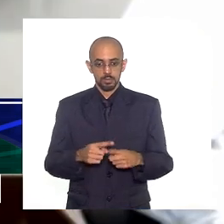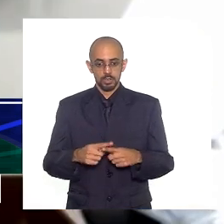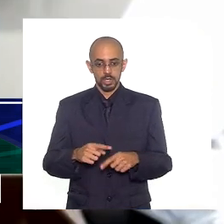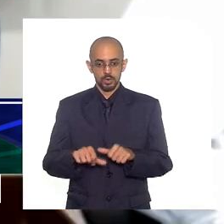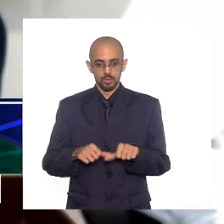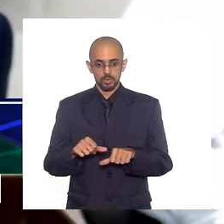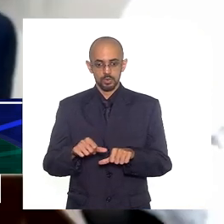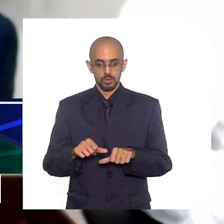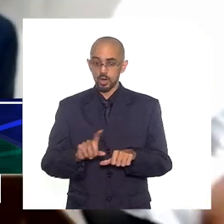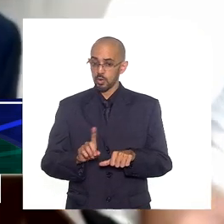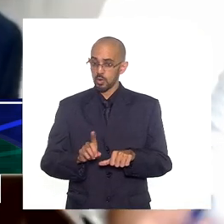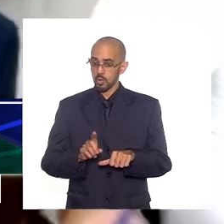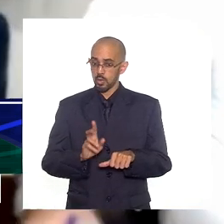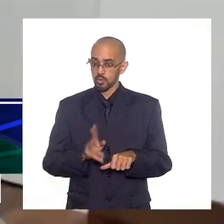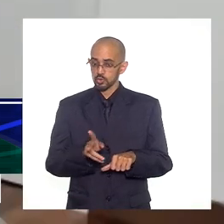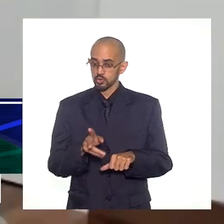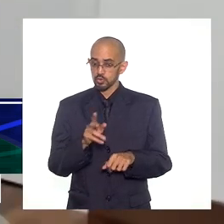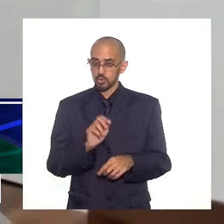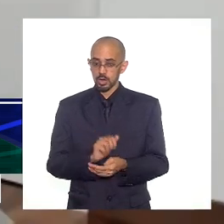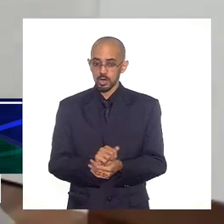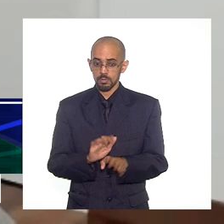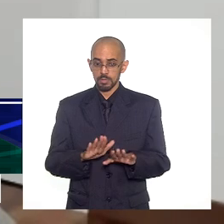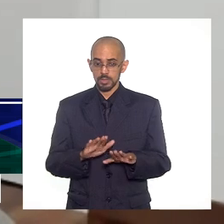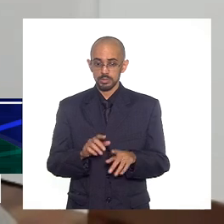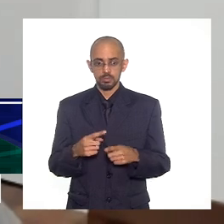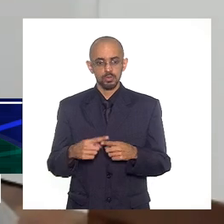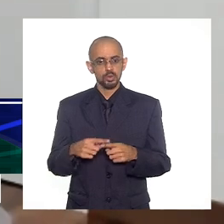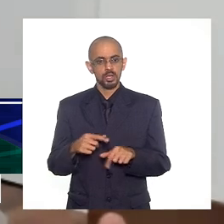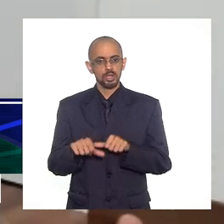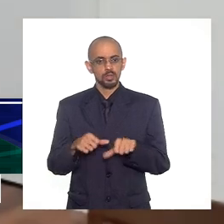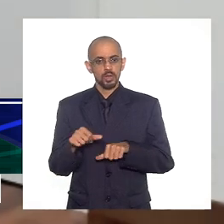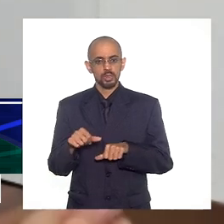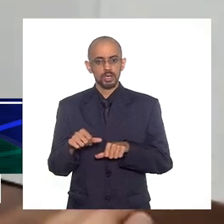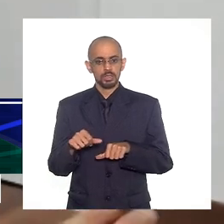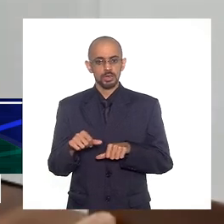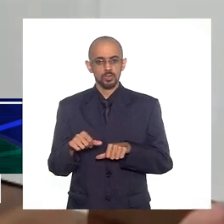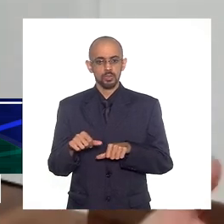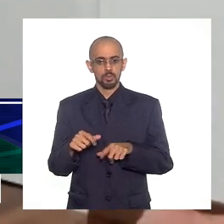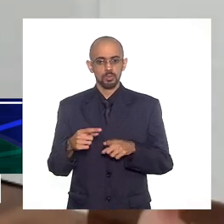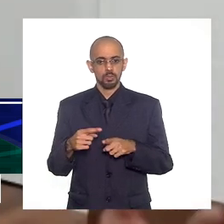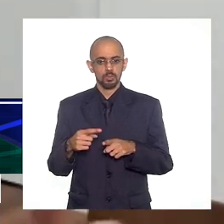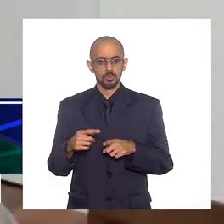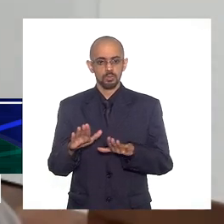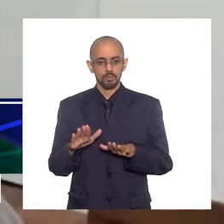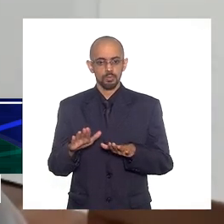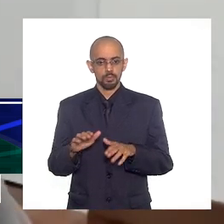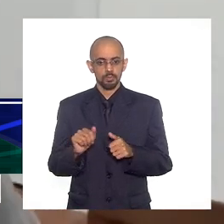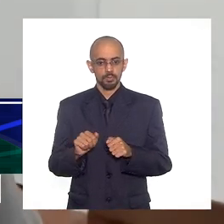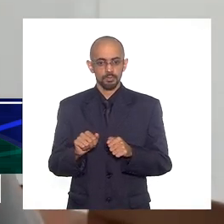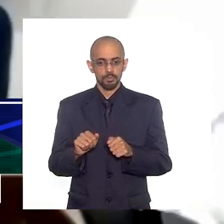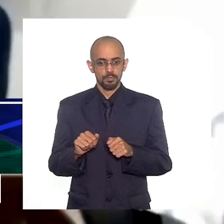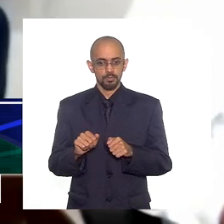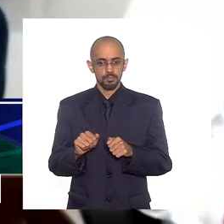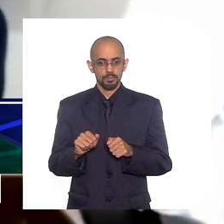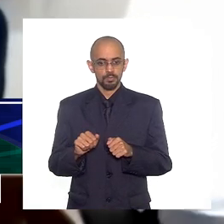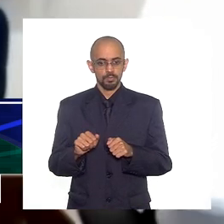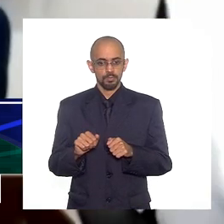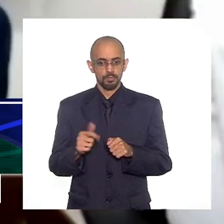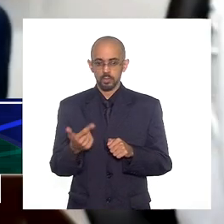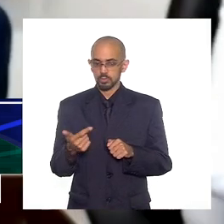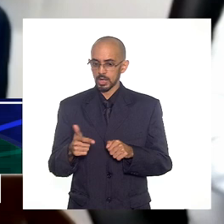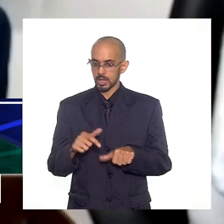Continua. Então, qual que é o problema com a alteração? É que, por exemplo, agora, ao longo dos anos... Não tem